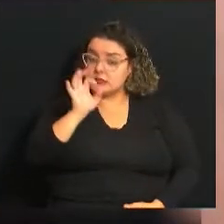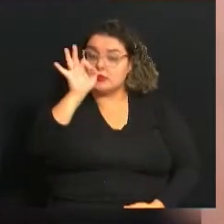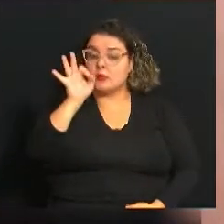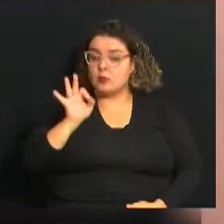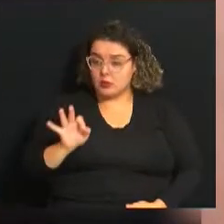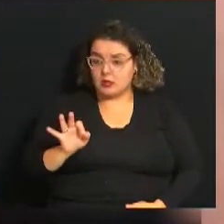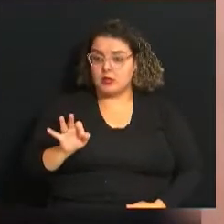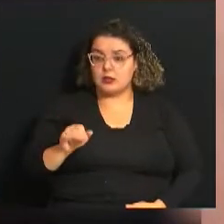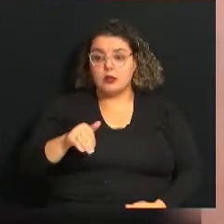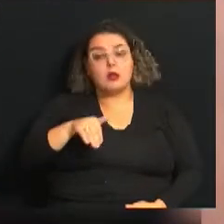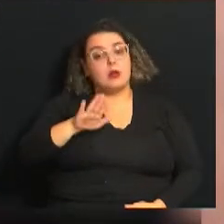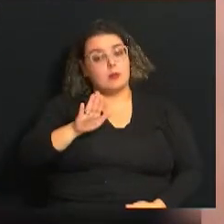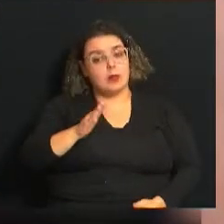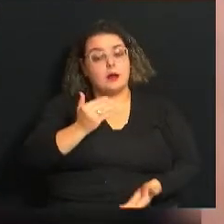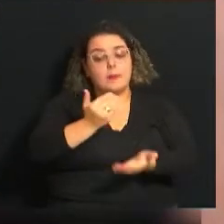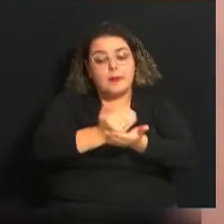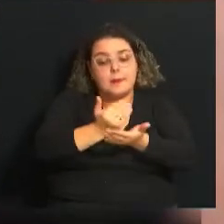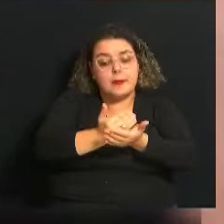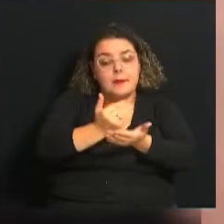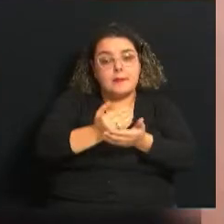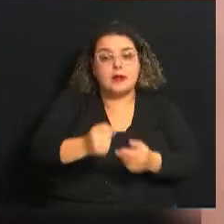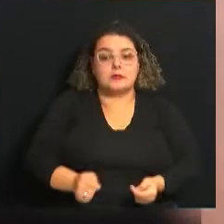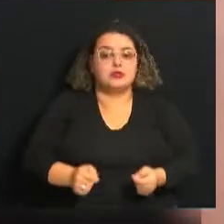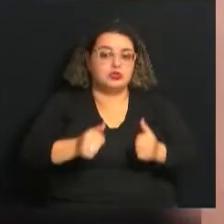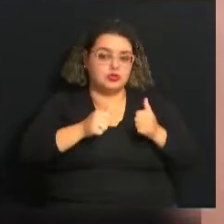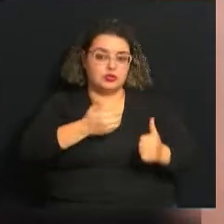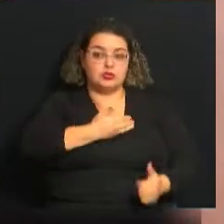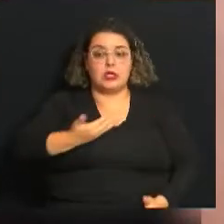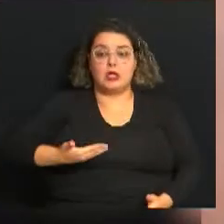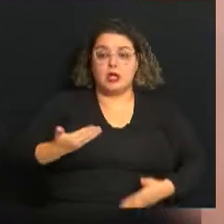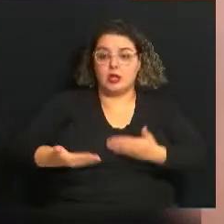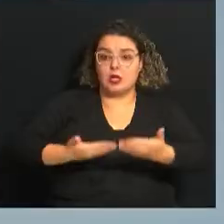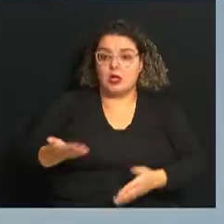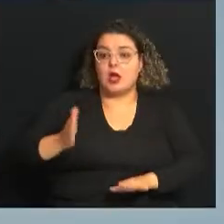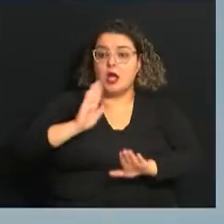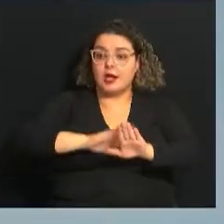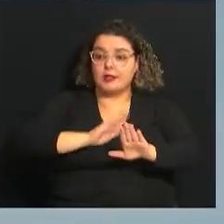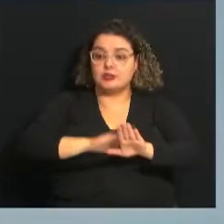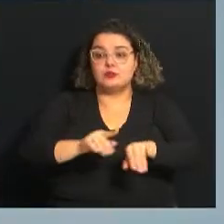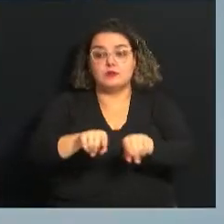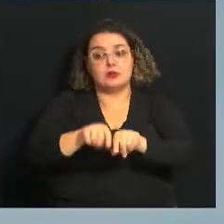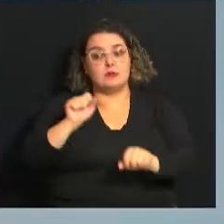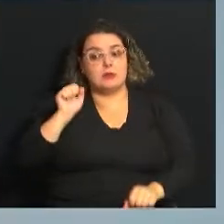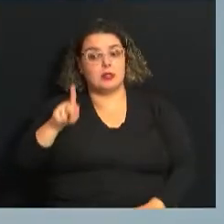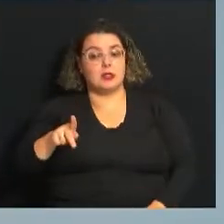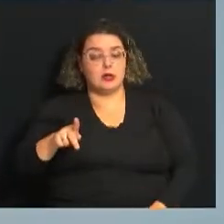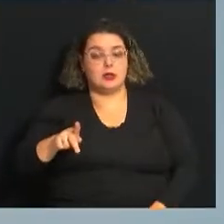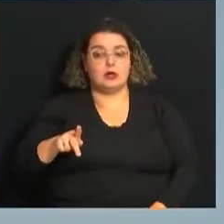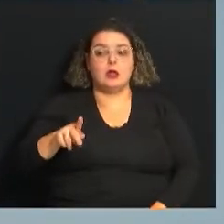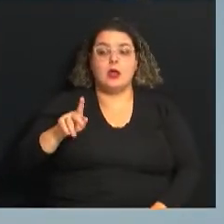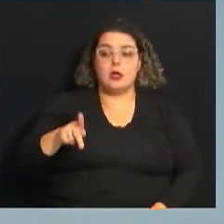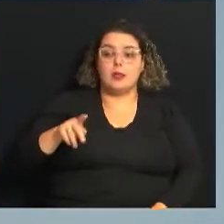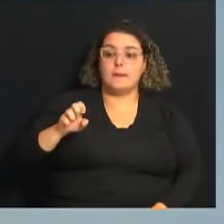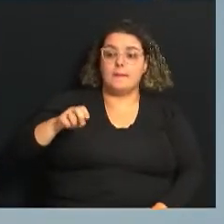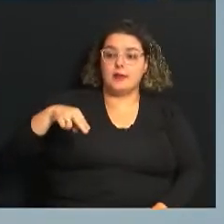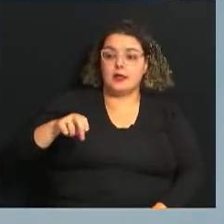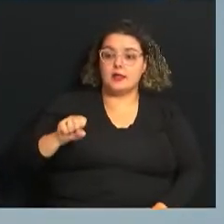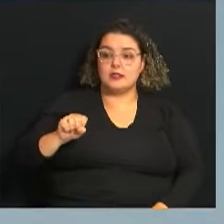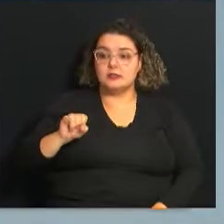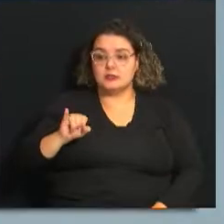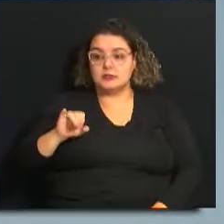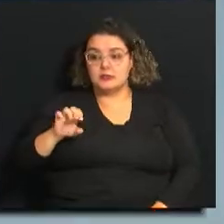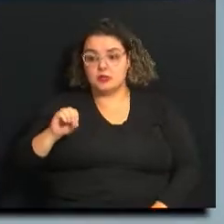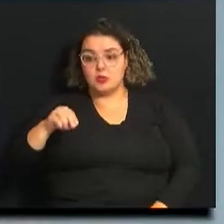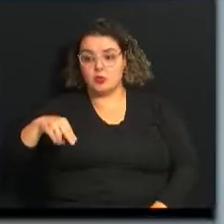mais parcelas remuneratórias dos servidores ativos e inativos e pensionistas do Instituto de Previdência Social